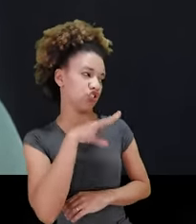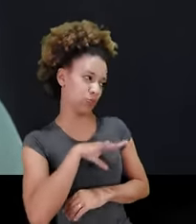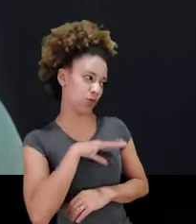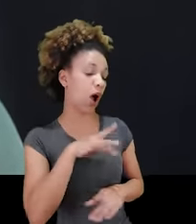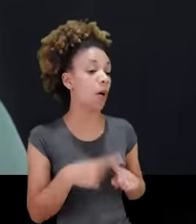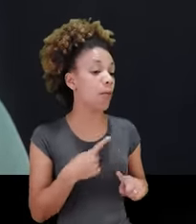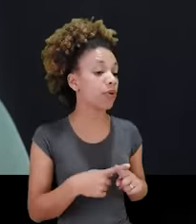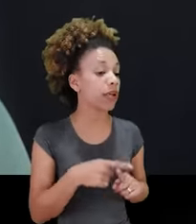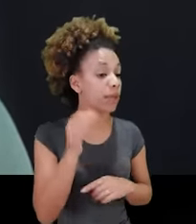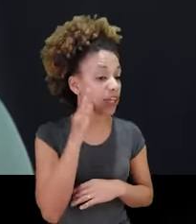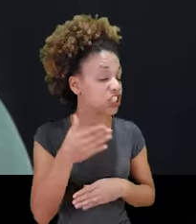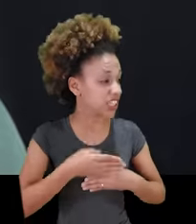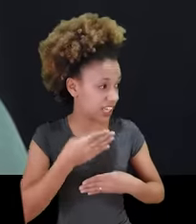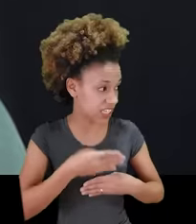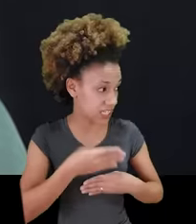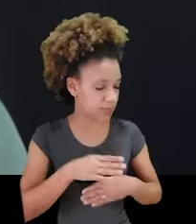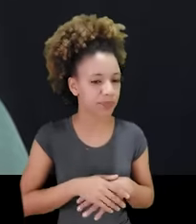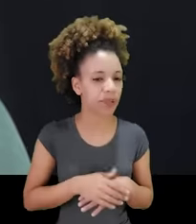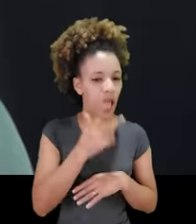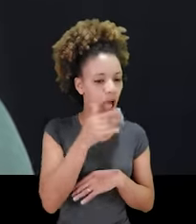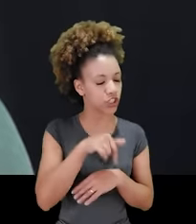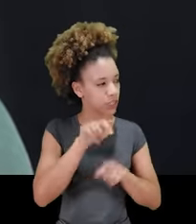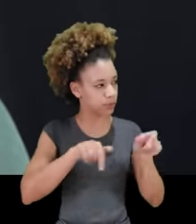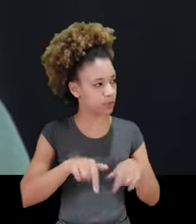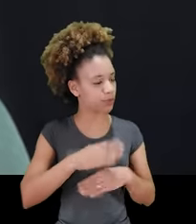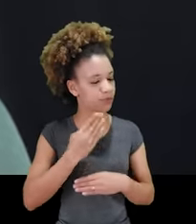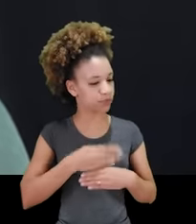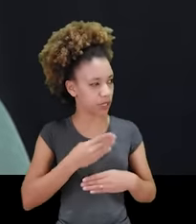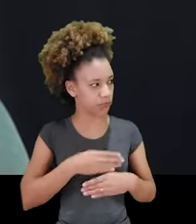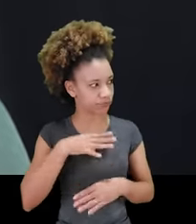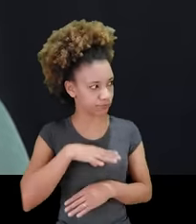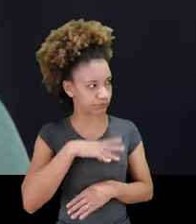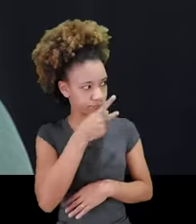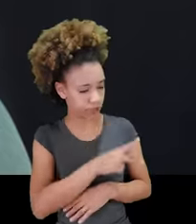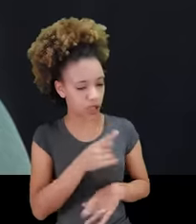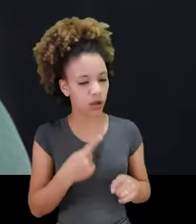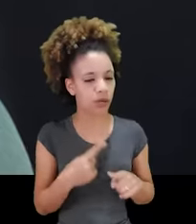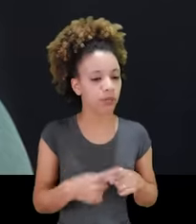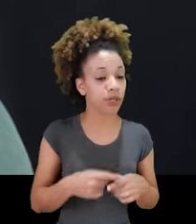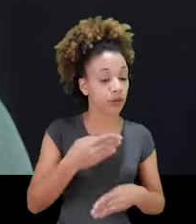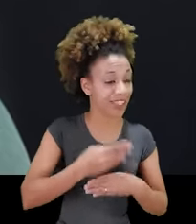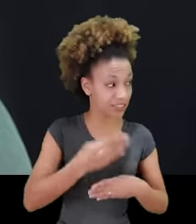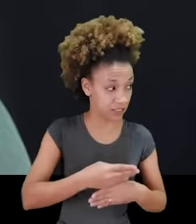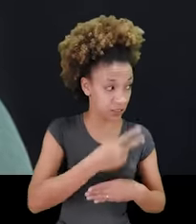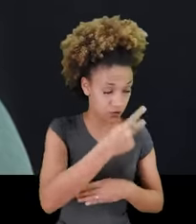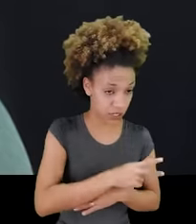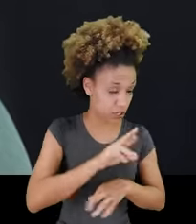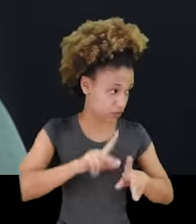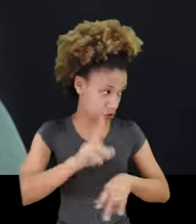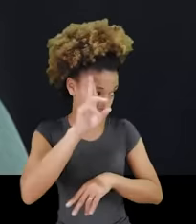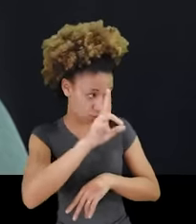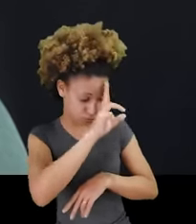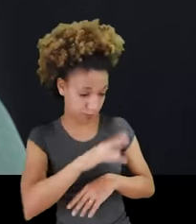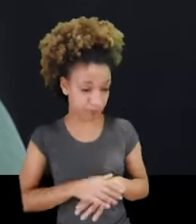imagina que vocês são o taxista. A gente acha que o português daqui é o taxista de vocês. Porque o taxista é diferente do Uber. O taxista de vocês é um